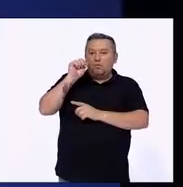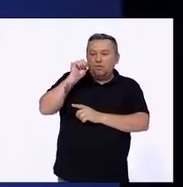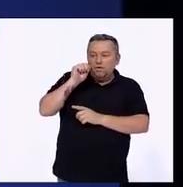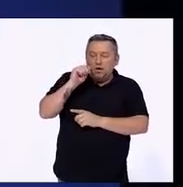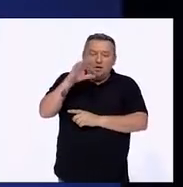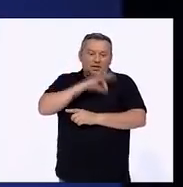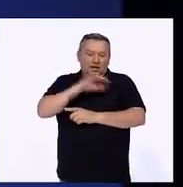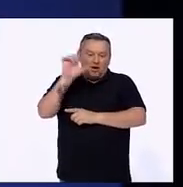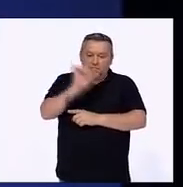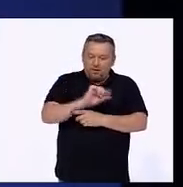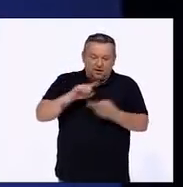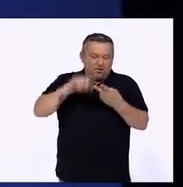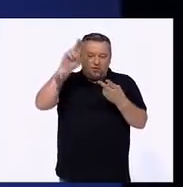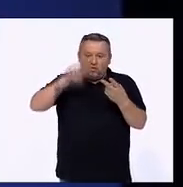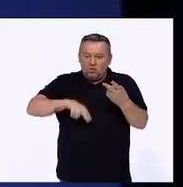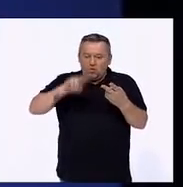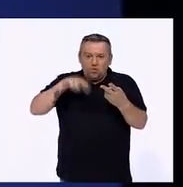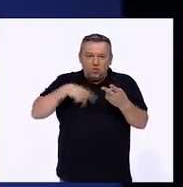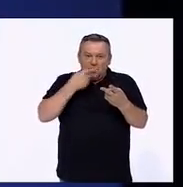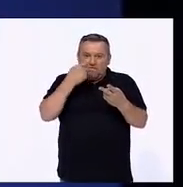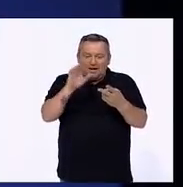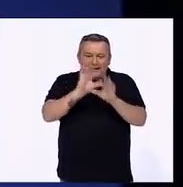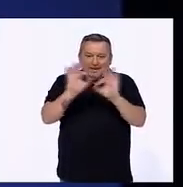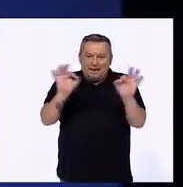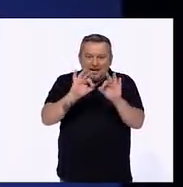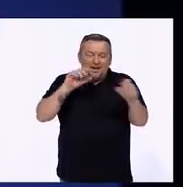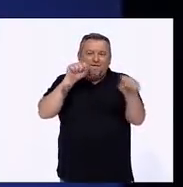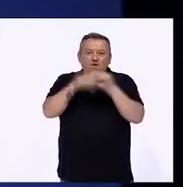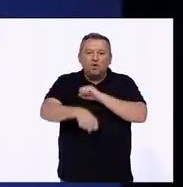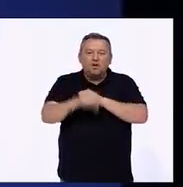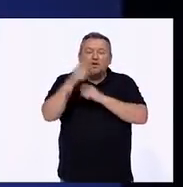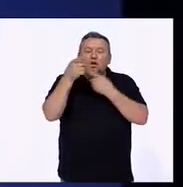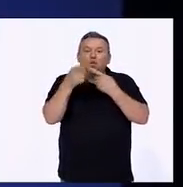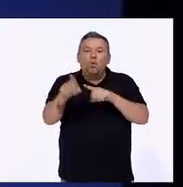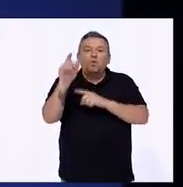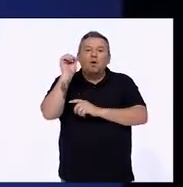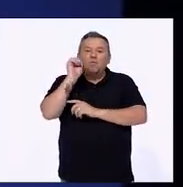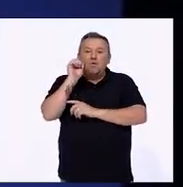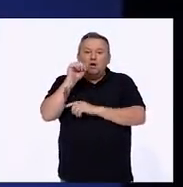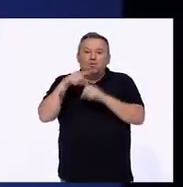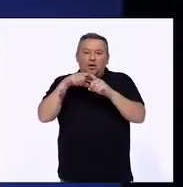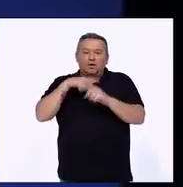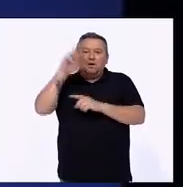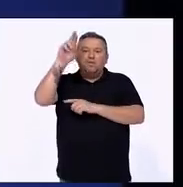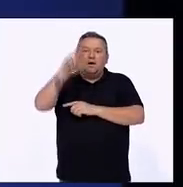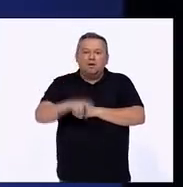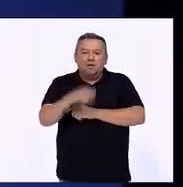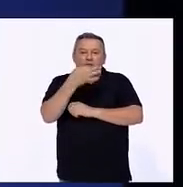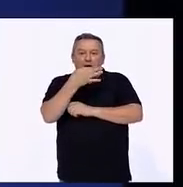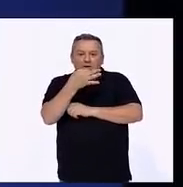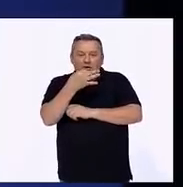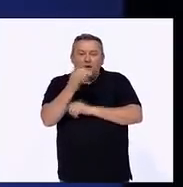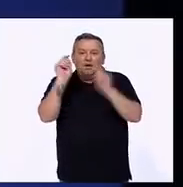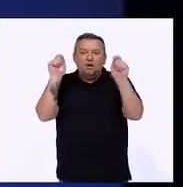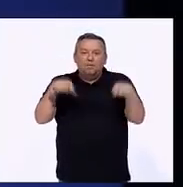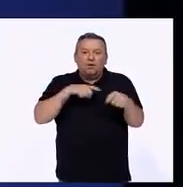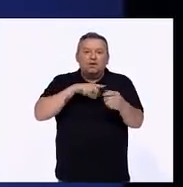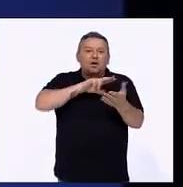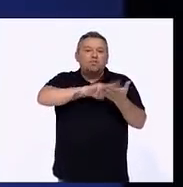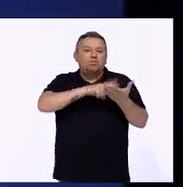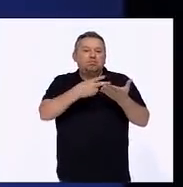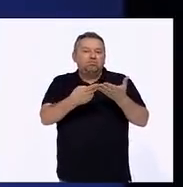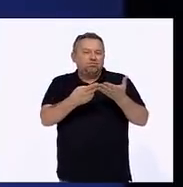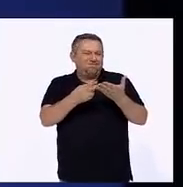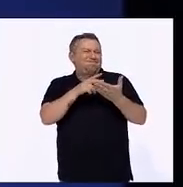receber menos salário, eu nunca justifiquei e nem incitei violência contra mulheres. Então, há uma razão para achar que pode ser uma interpretação duvidosa.